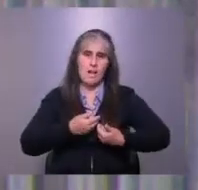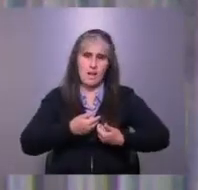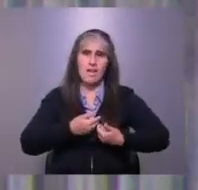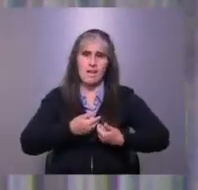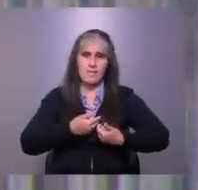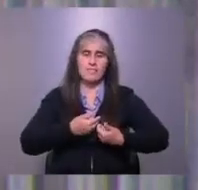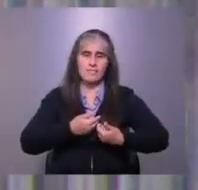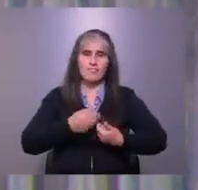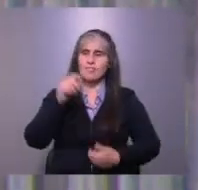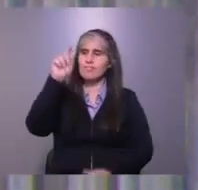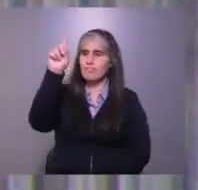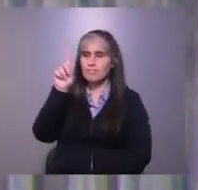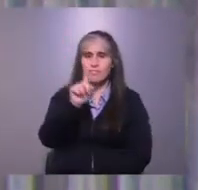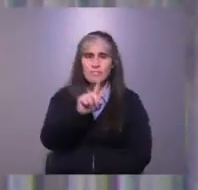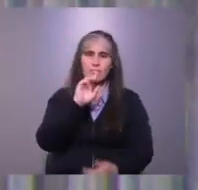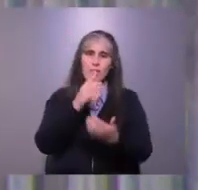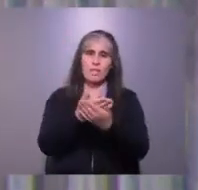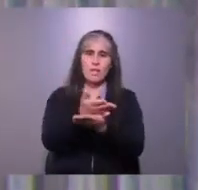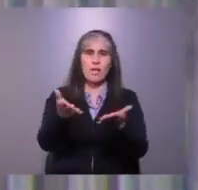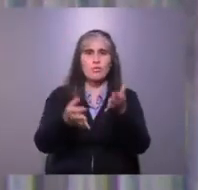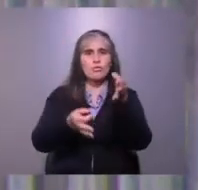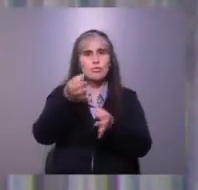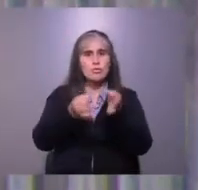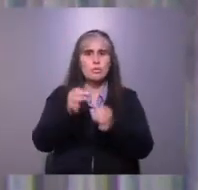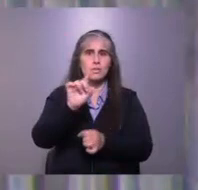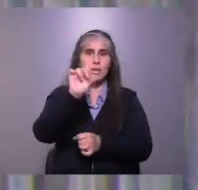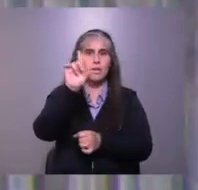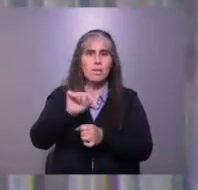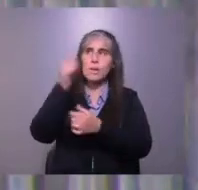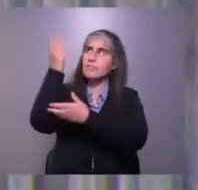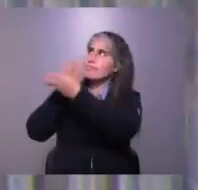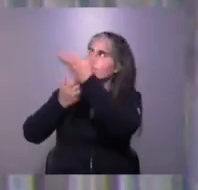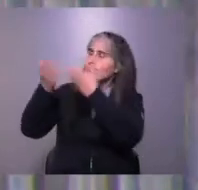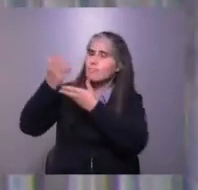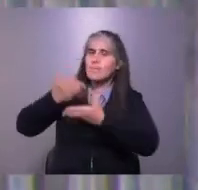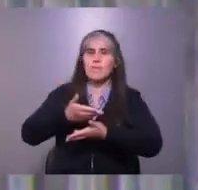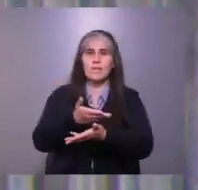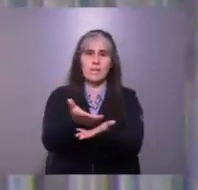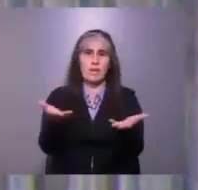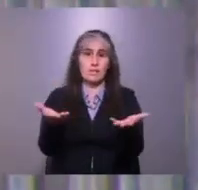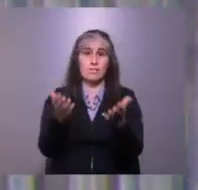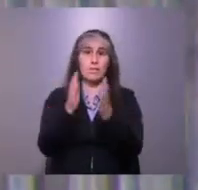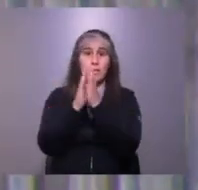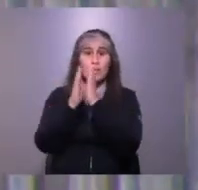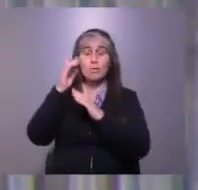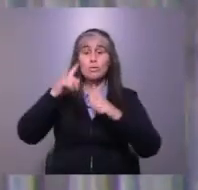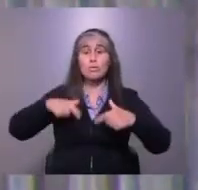fazer justiça e dar a recompensa. Ele próprio vem salvar-nos.